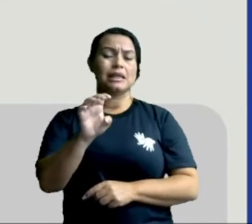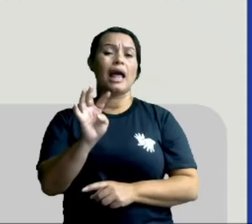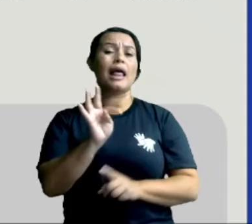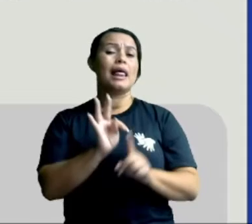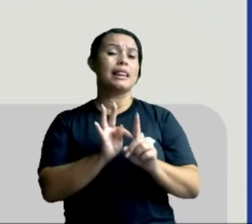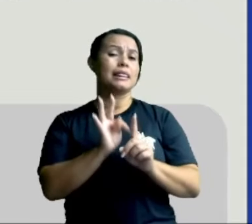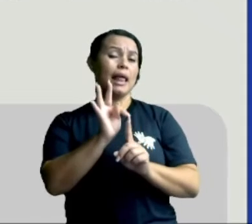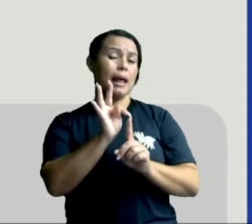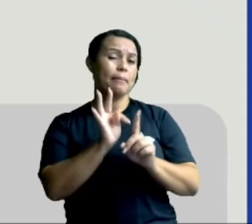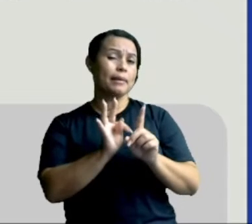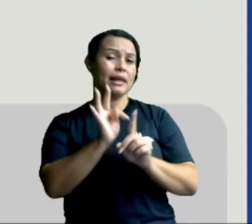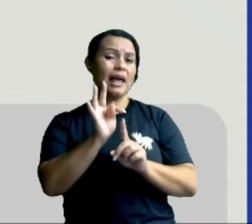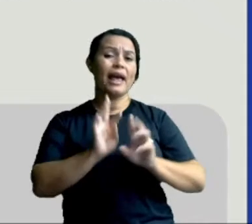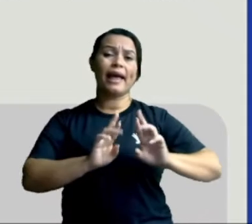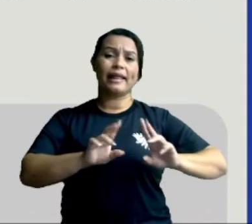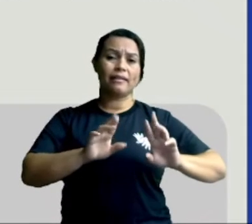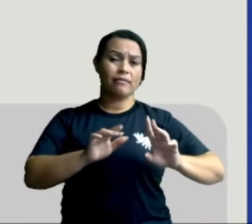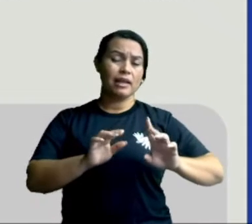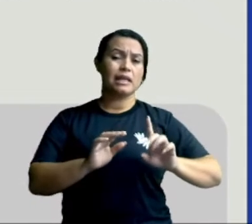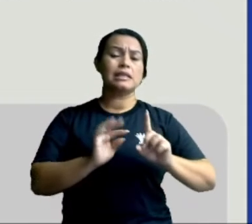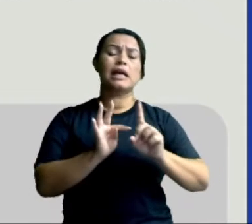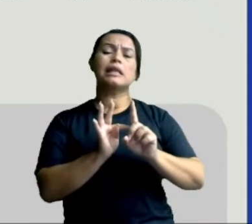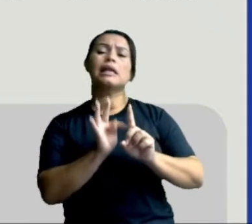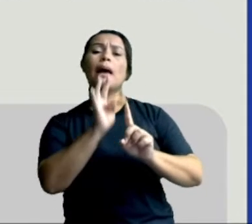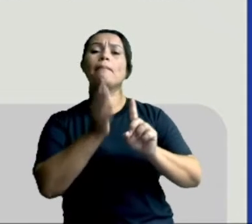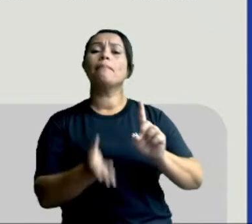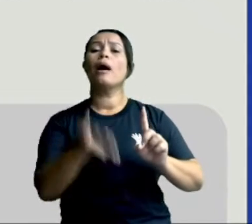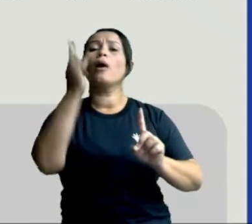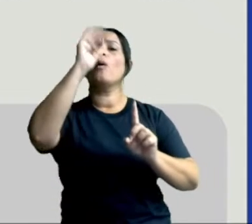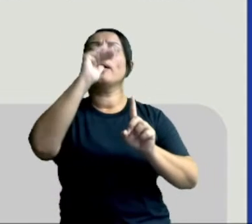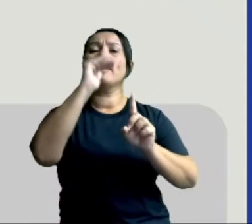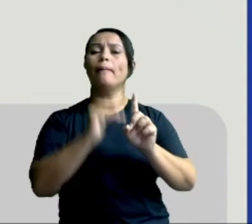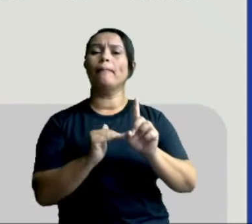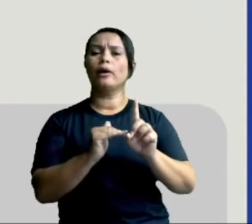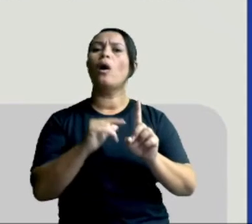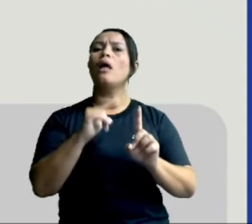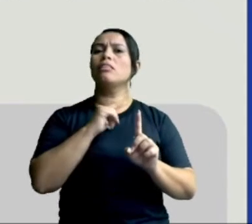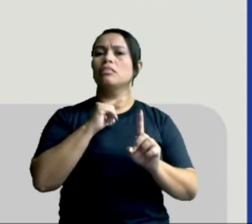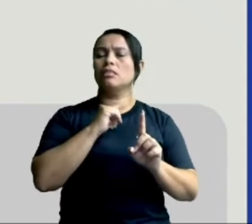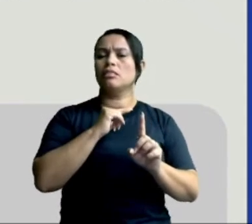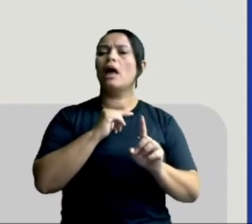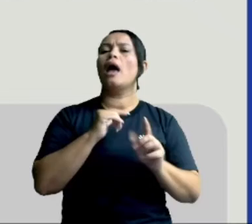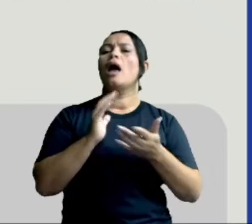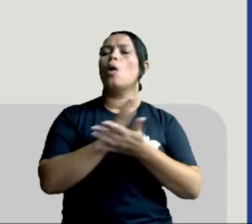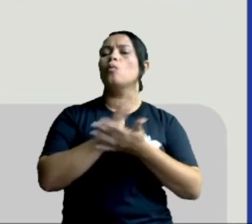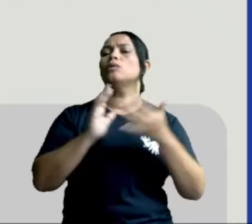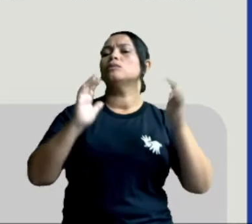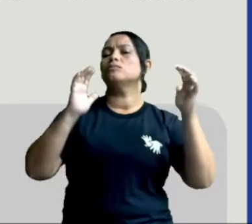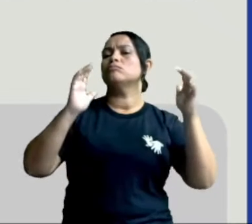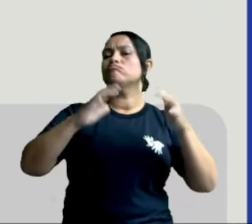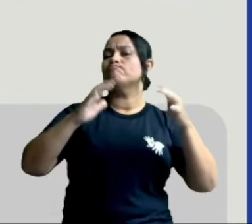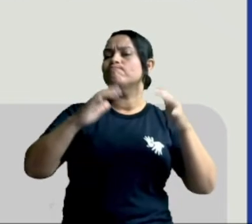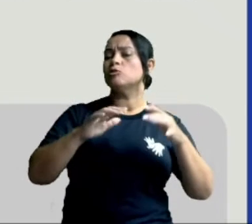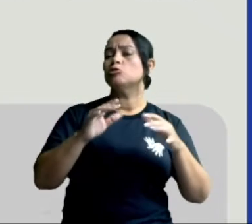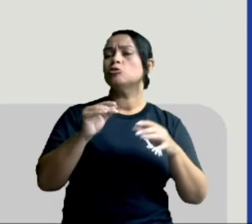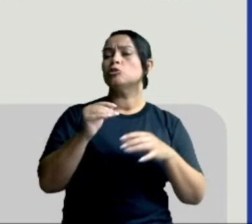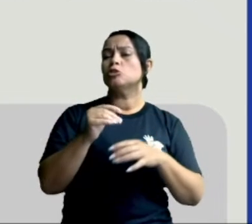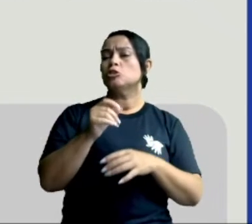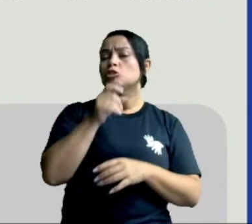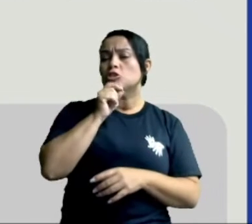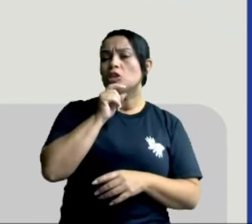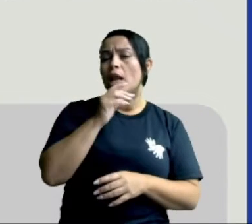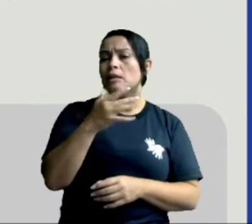a maior temperatura registrada em a menor e tem muita umidade né com médias